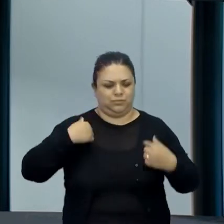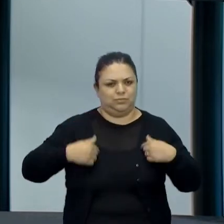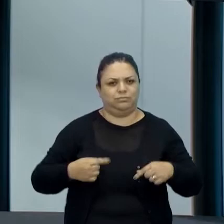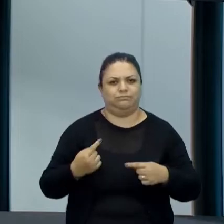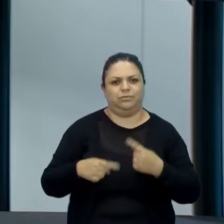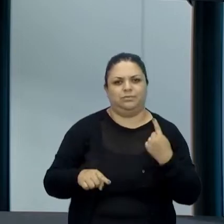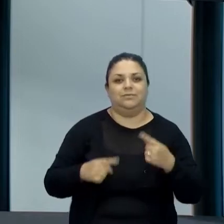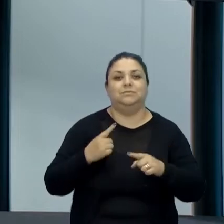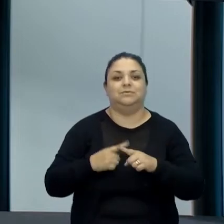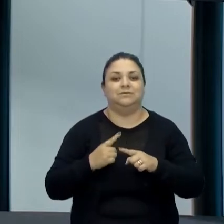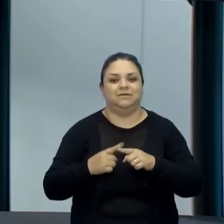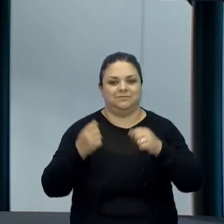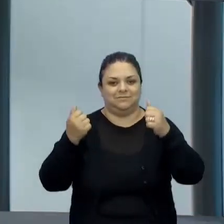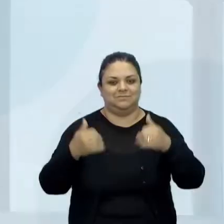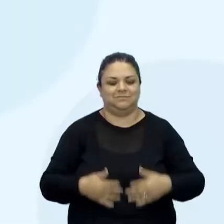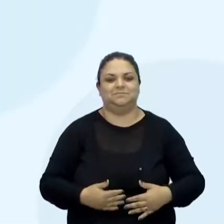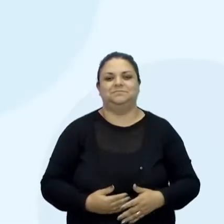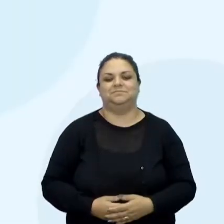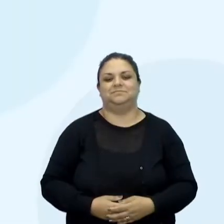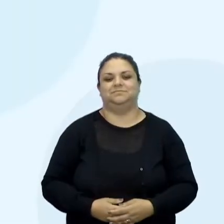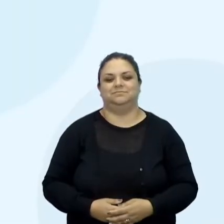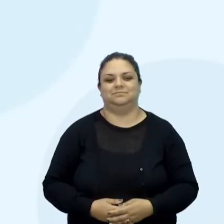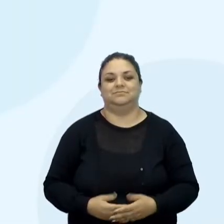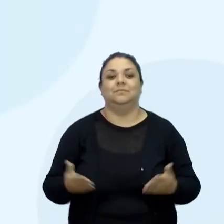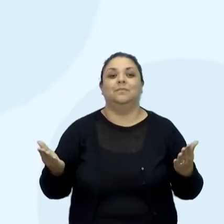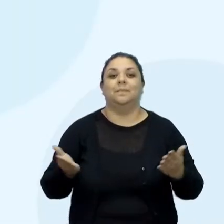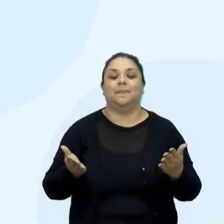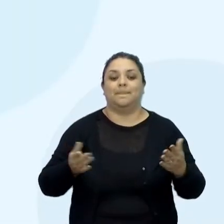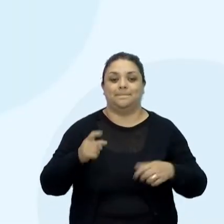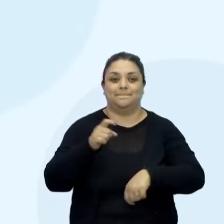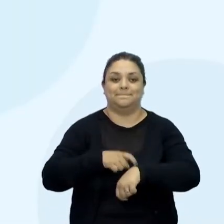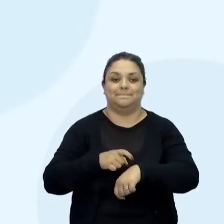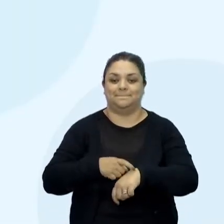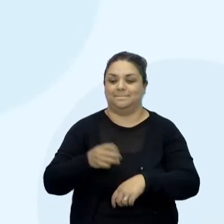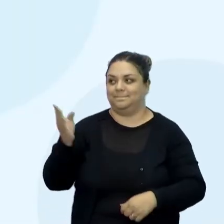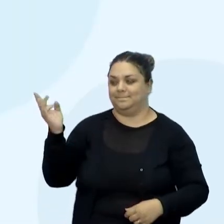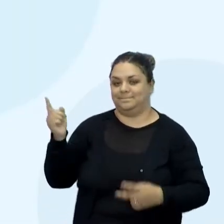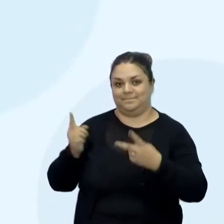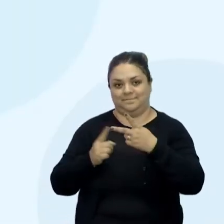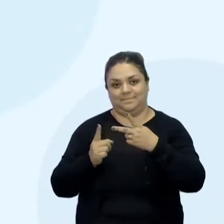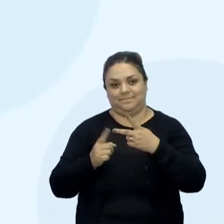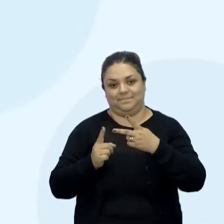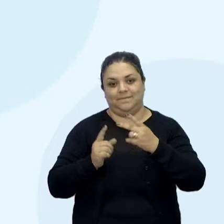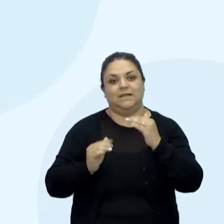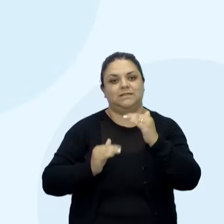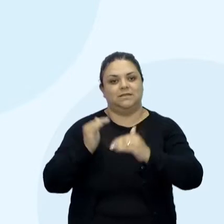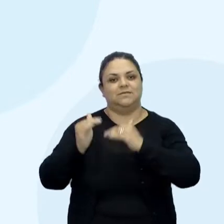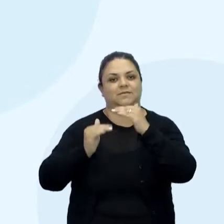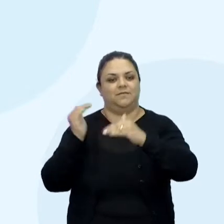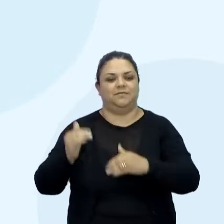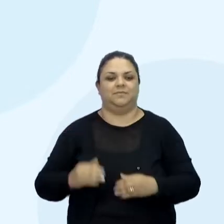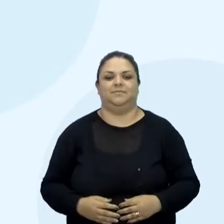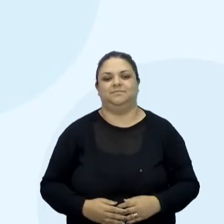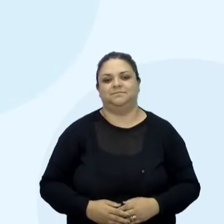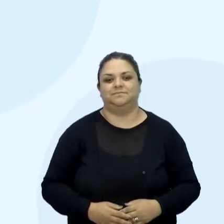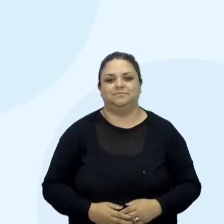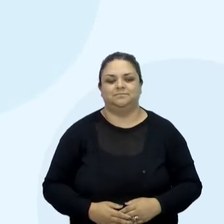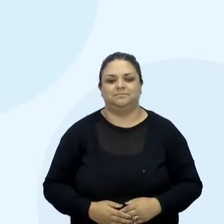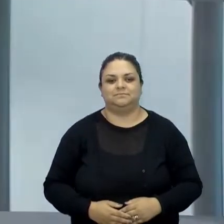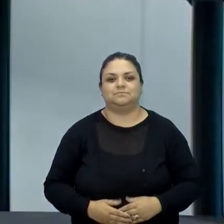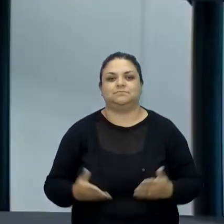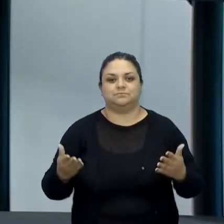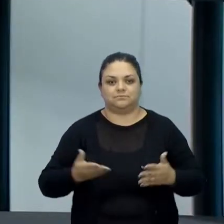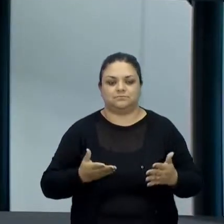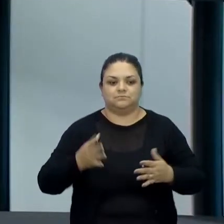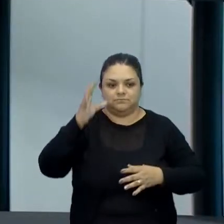Bom, o momento da nossa atividade 3, qual é o momento que nós estamos? O momento do desenvolvimento, galerinha. Então, a gente está aí desenvolvendo